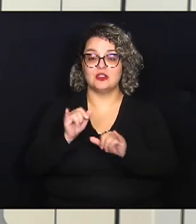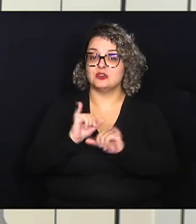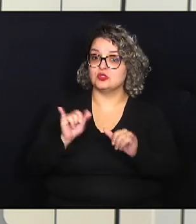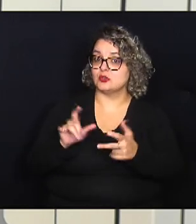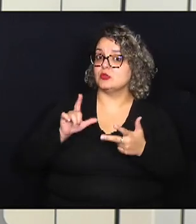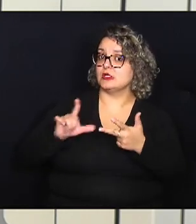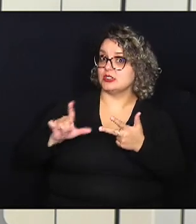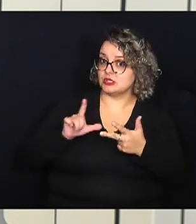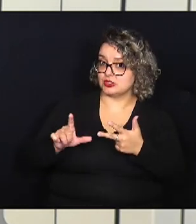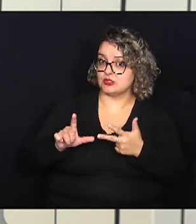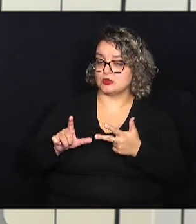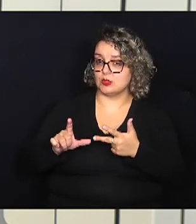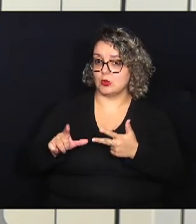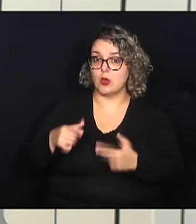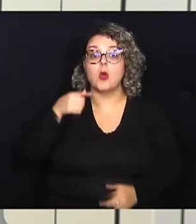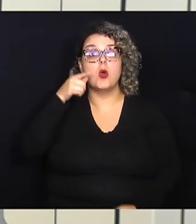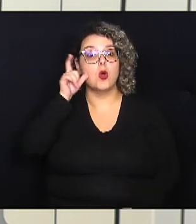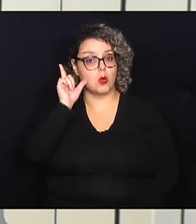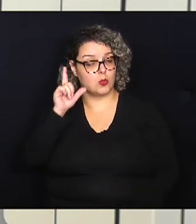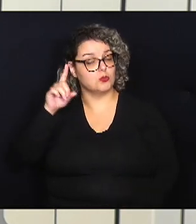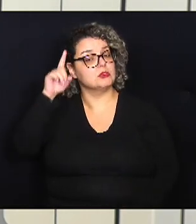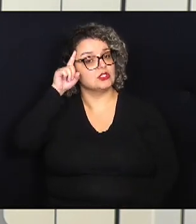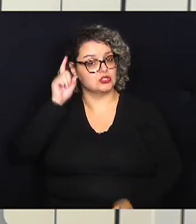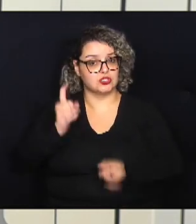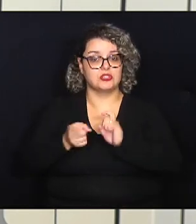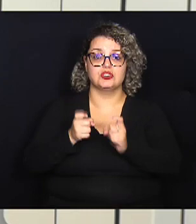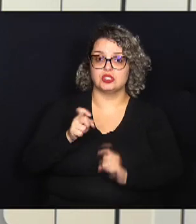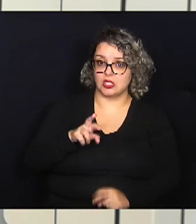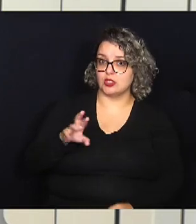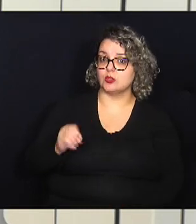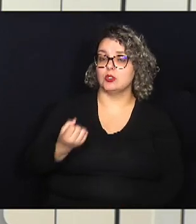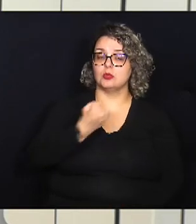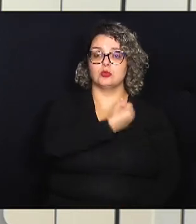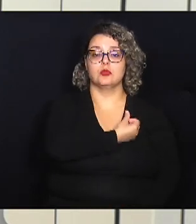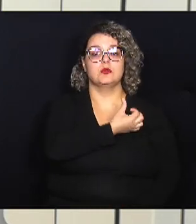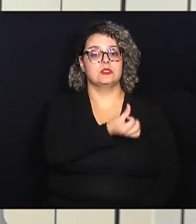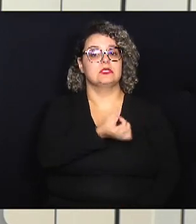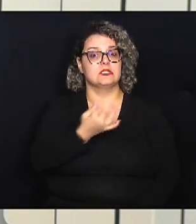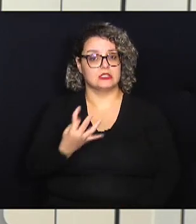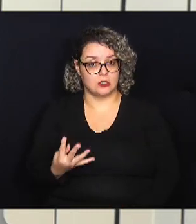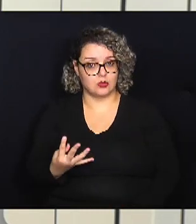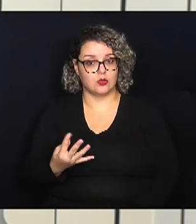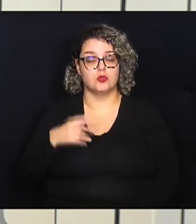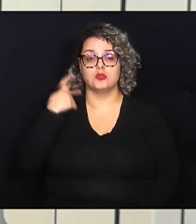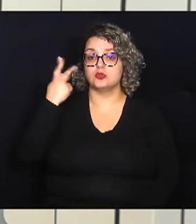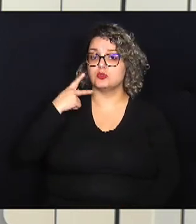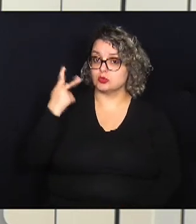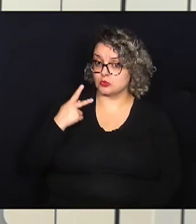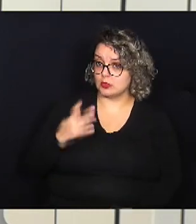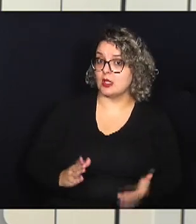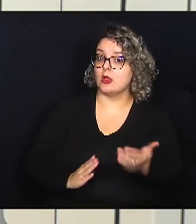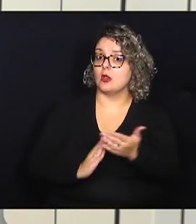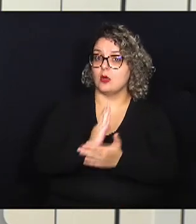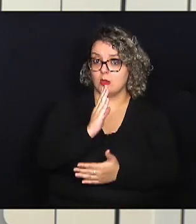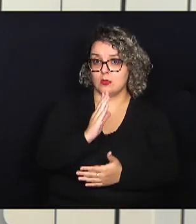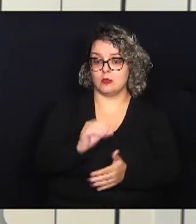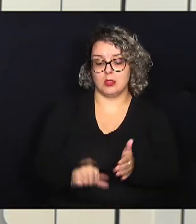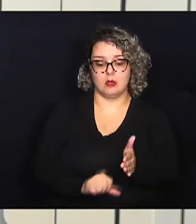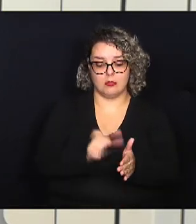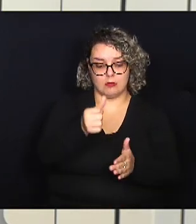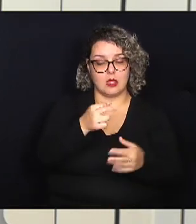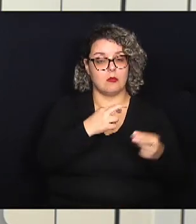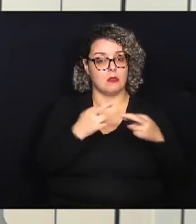do Legislativo. Ontem foi dia de reunião ordinária de número 64 e os vereadores aprovaram em